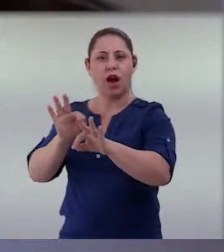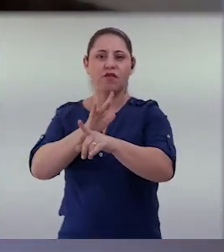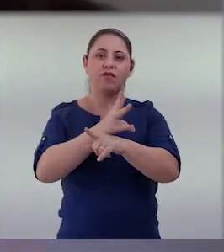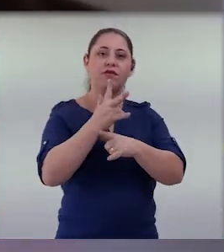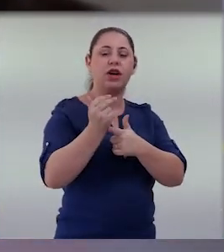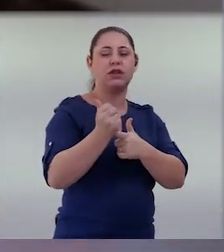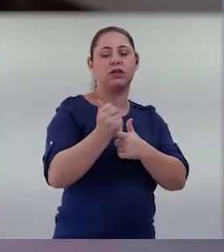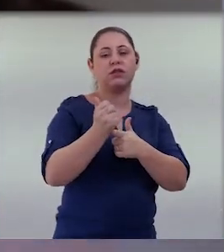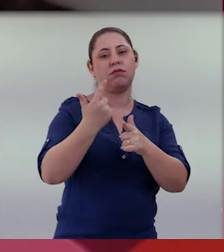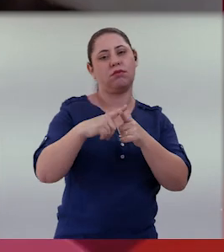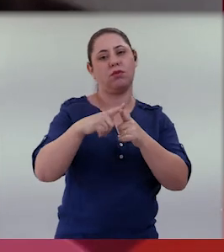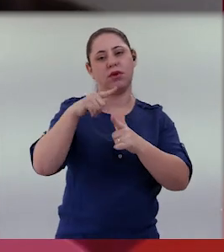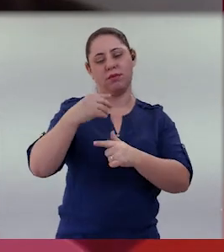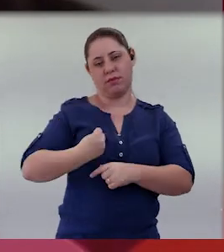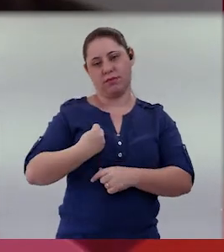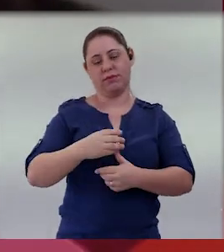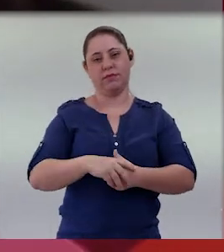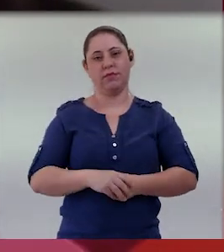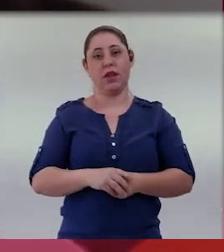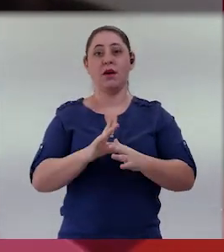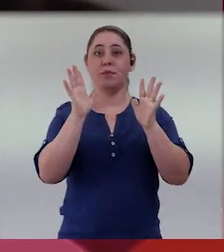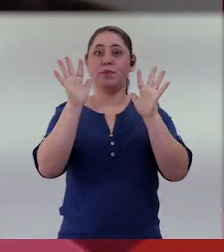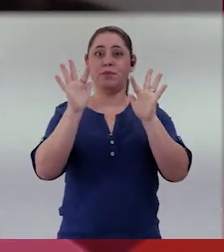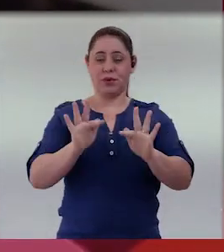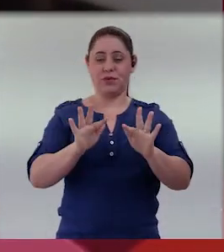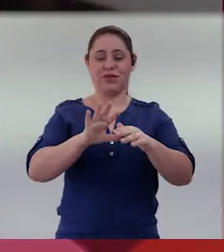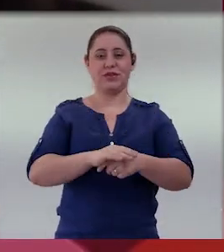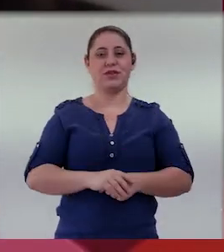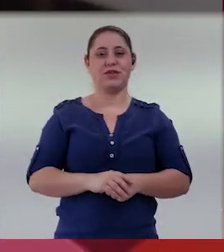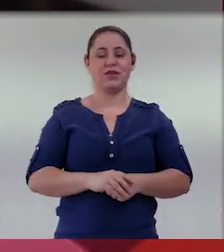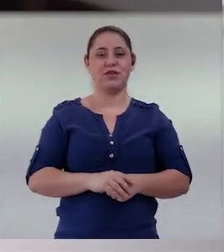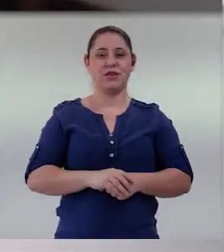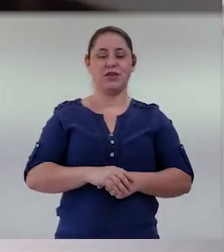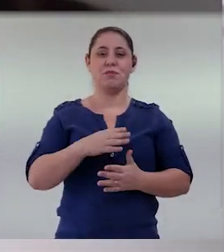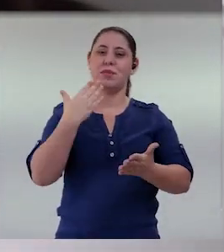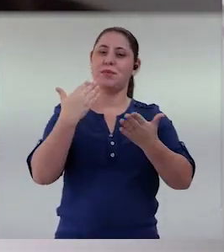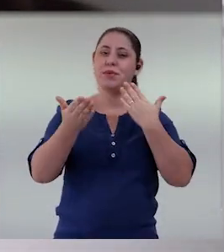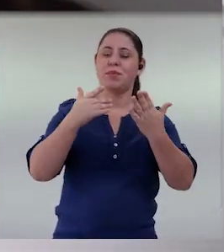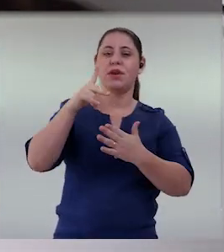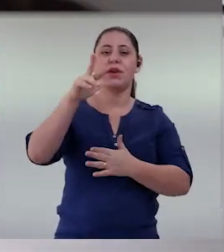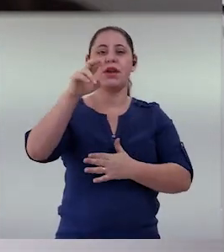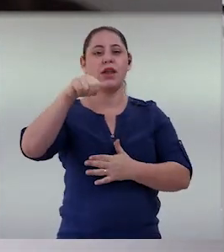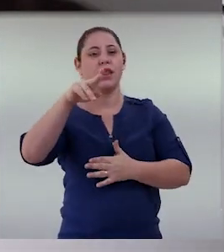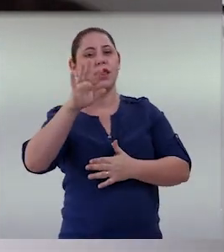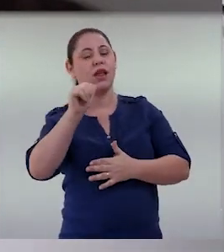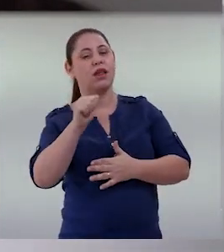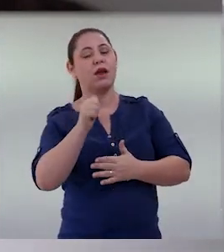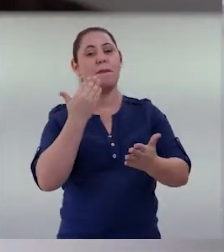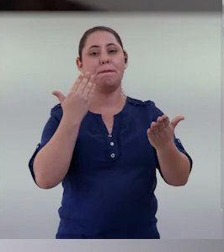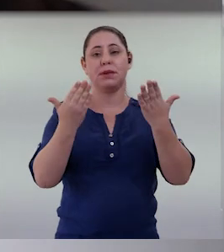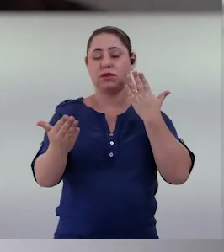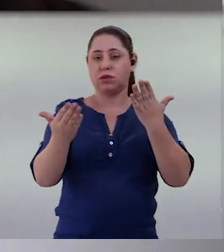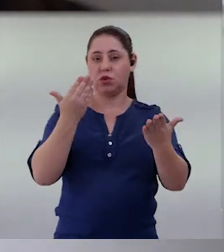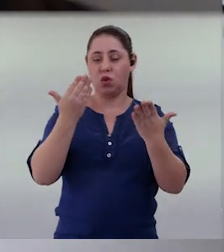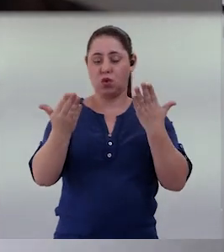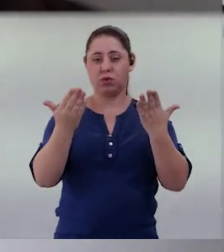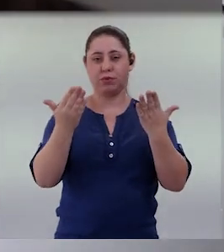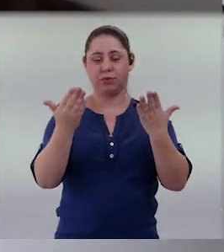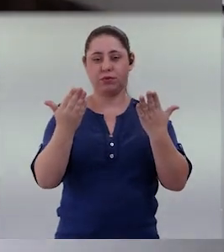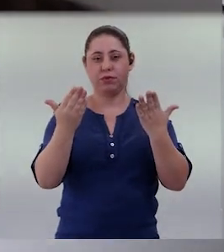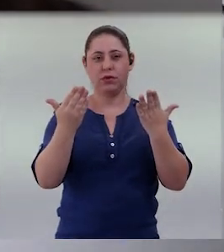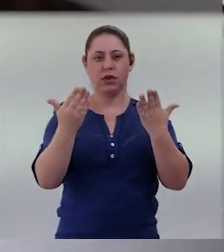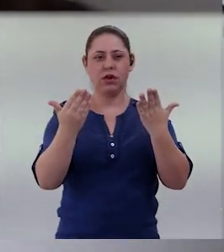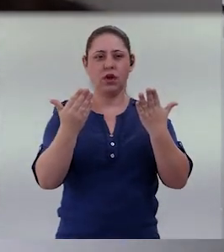os obstáculos da vida quando a gente sabe quem realmente a gente é. E para finalizar aqui o nosso bate-papo com a Renata